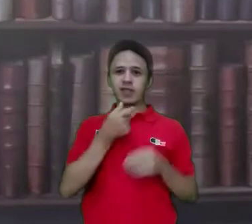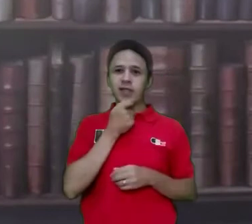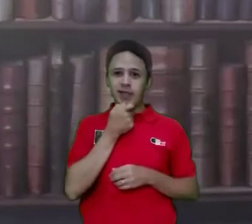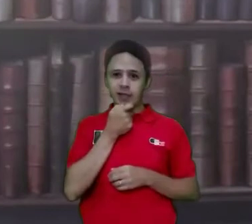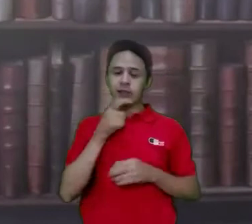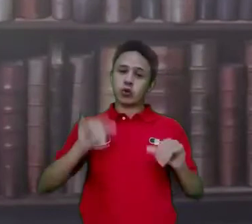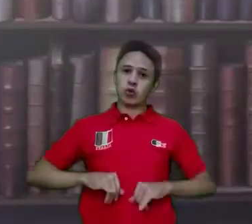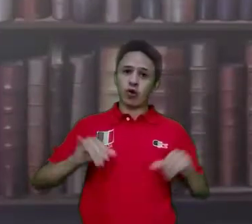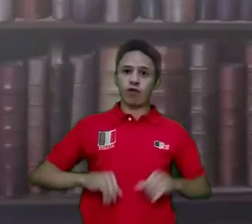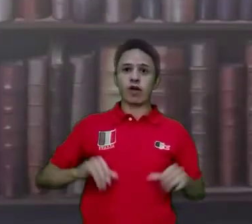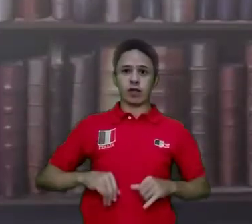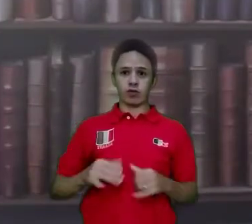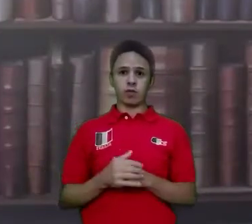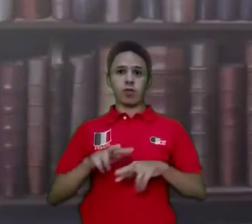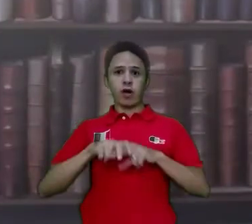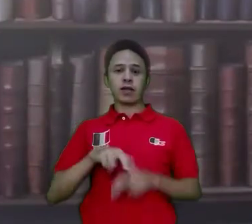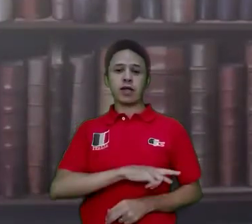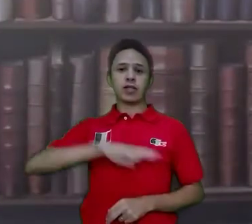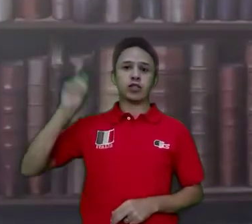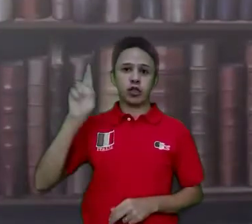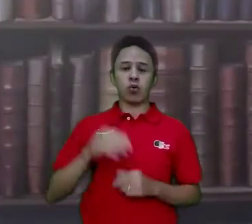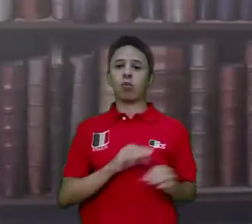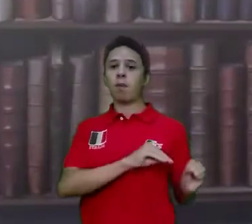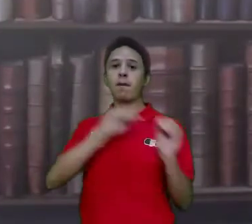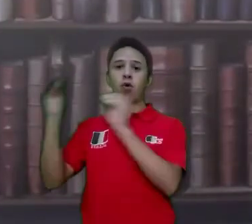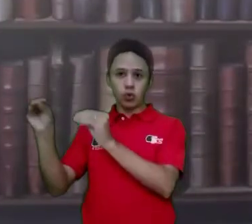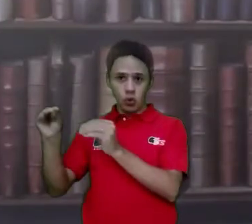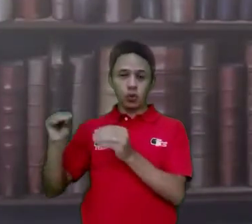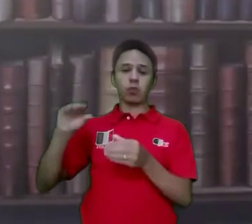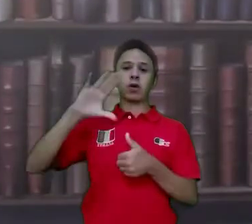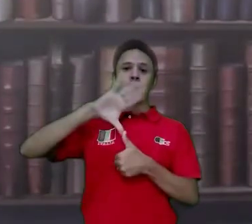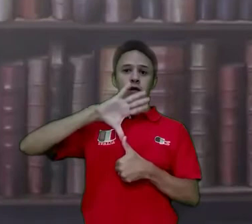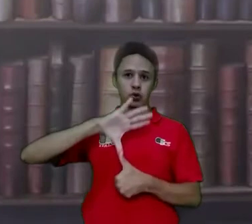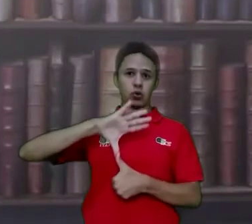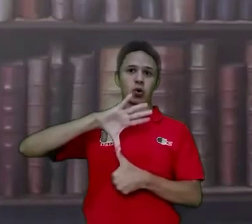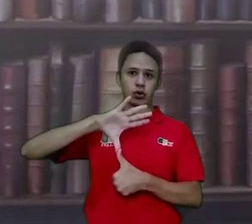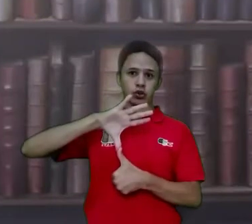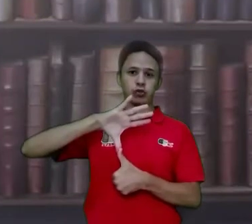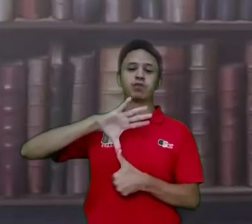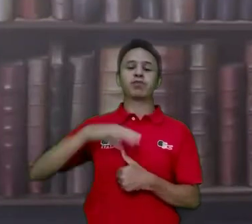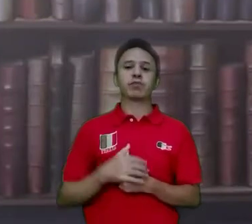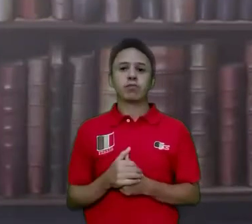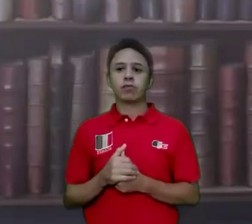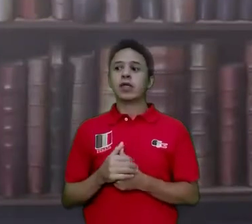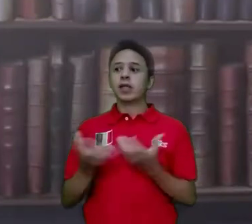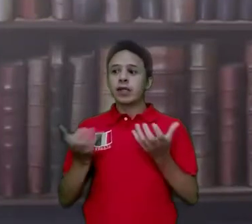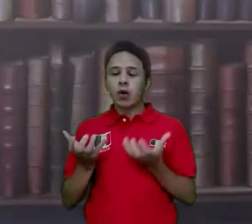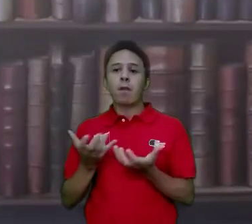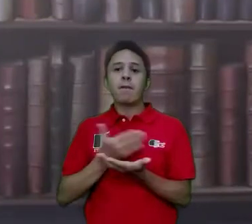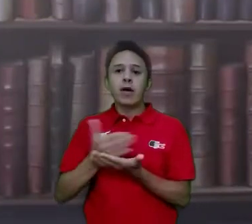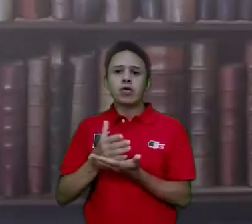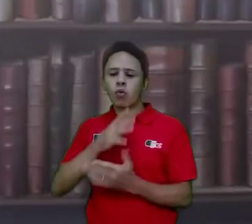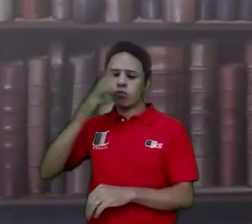Puritanos, vítimas das perseguições religiosas, migraram para a América do Norte, amparando o processo